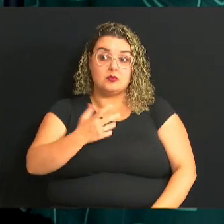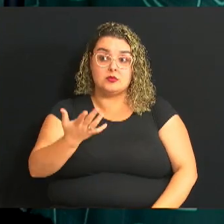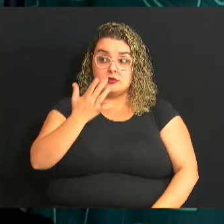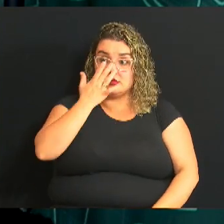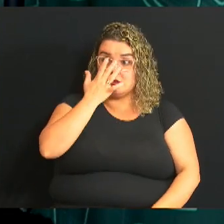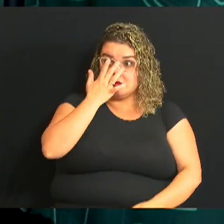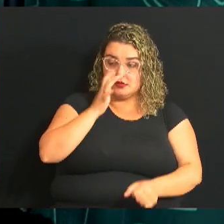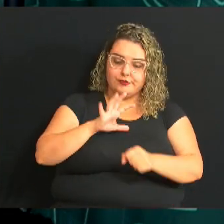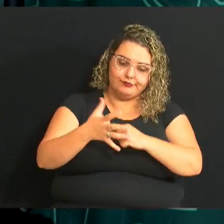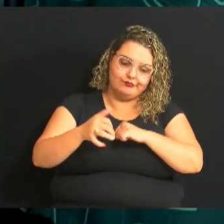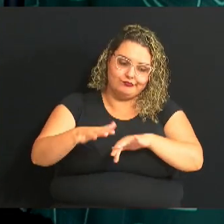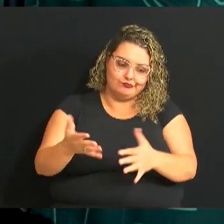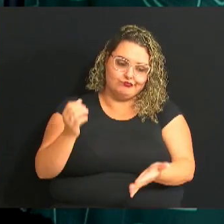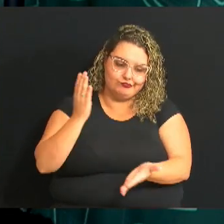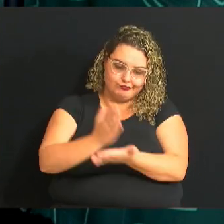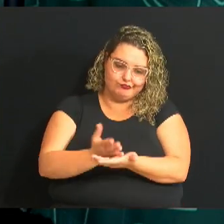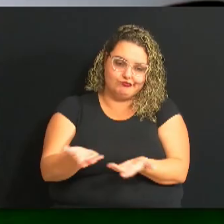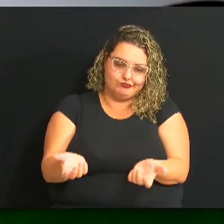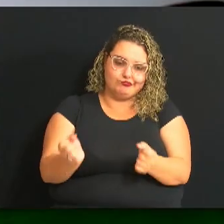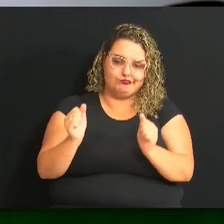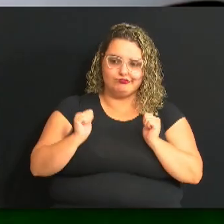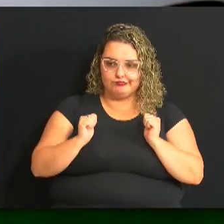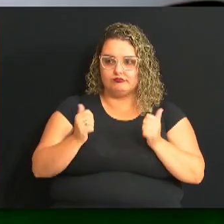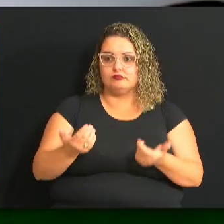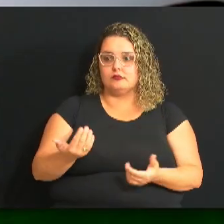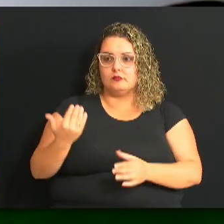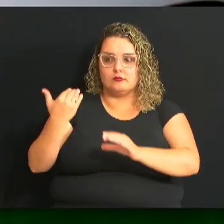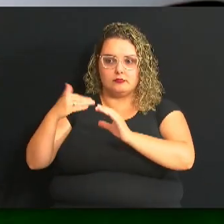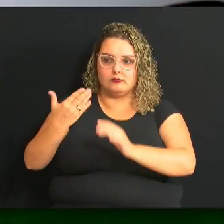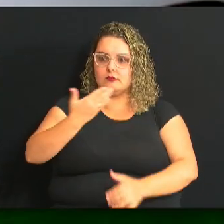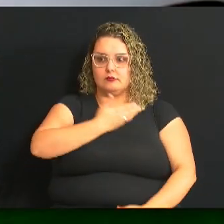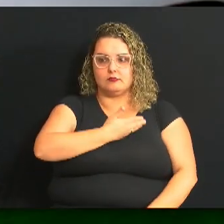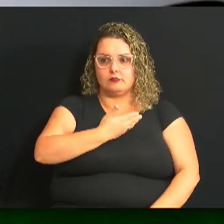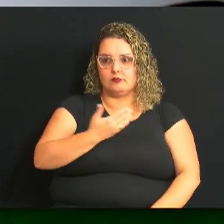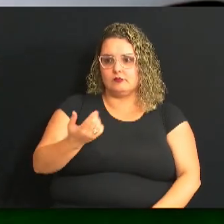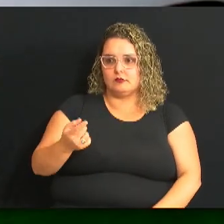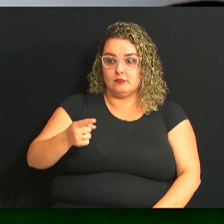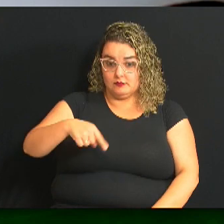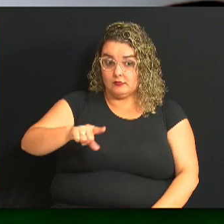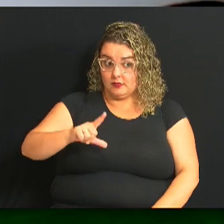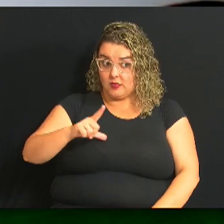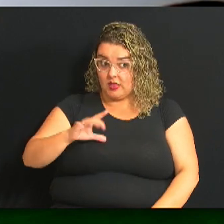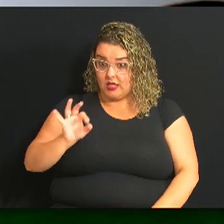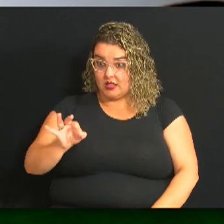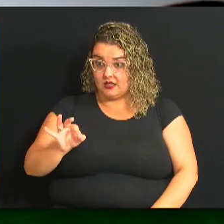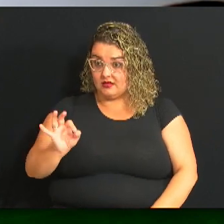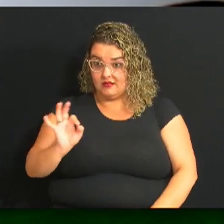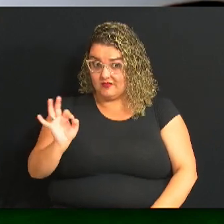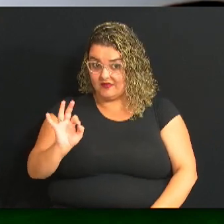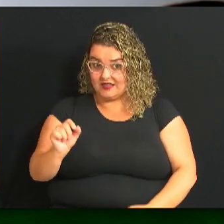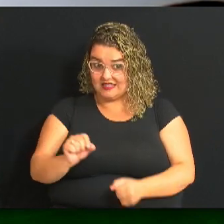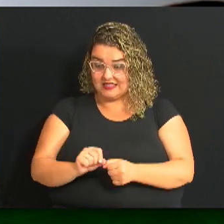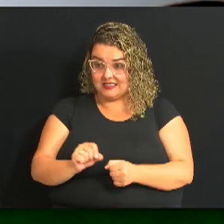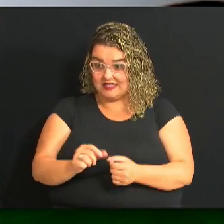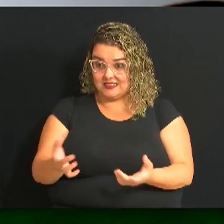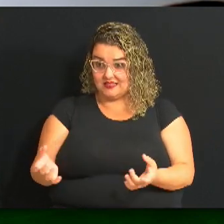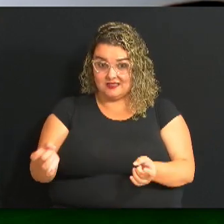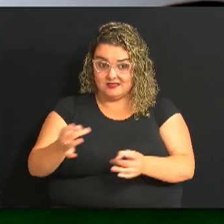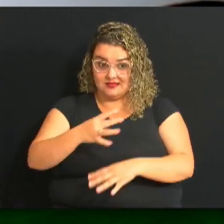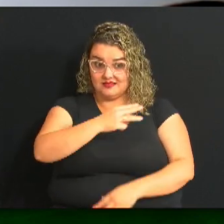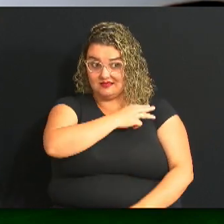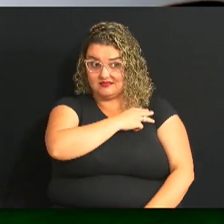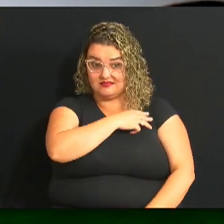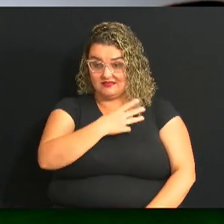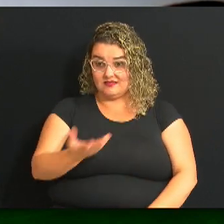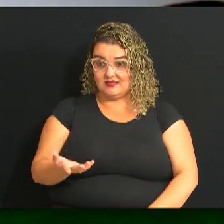pandemia a gente ia ficar parado. Aí eu mandei para os meus amigos: "Ah, vocês têm certeza? Vocês não querem fazer nada só para terminar o terceiro ano assim?" Aí a